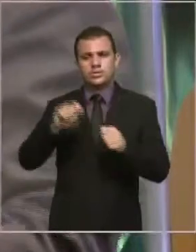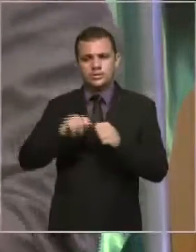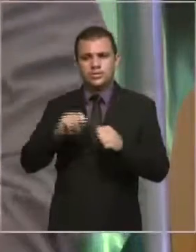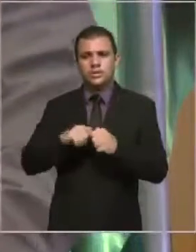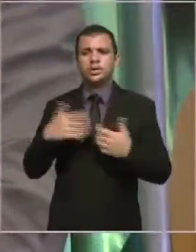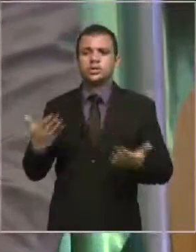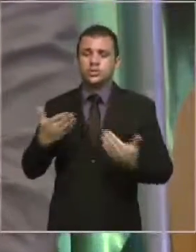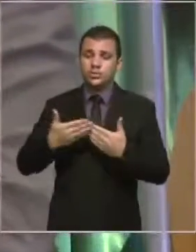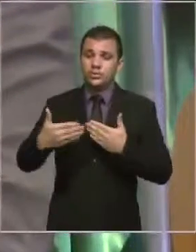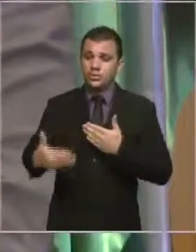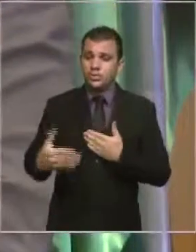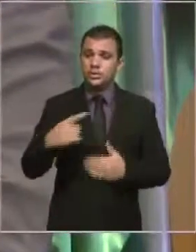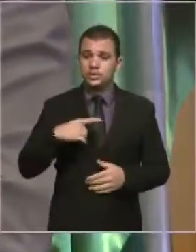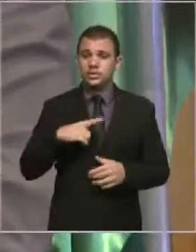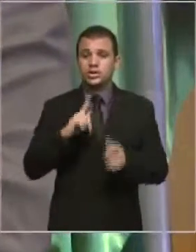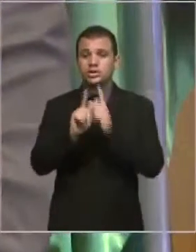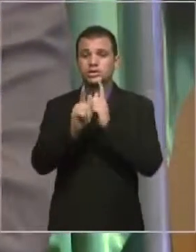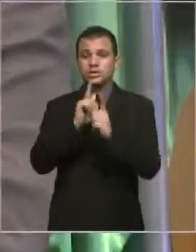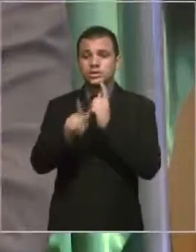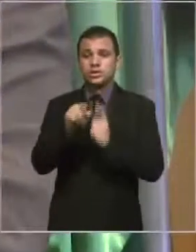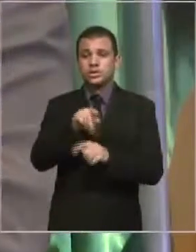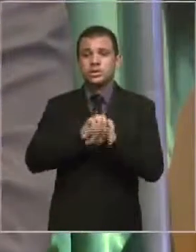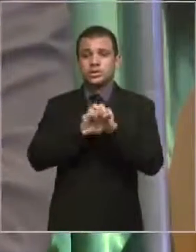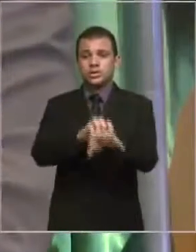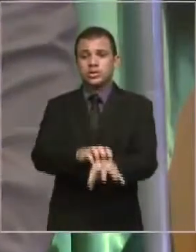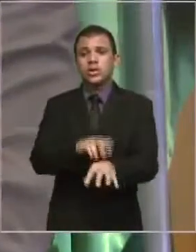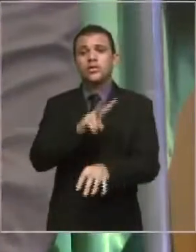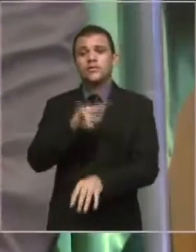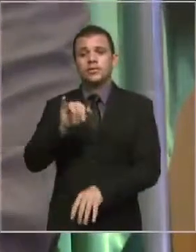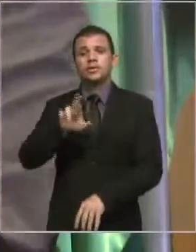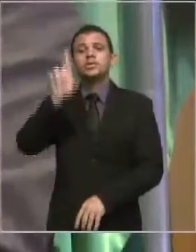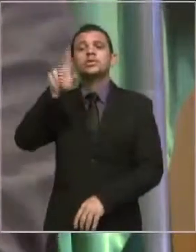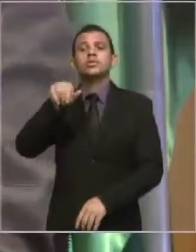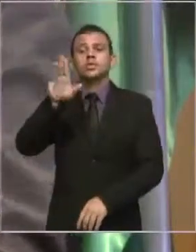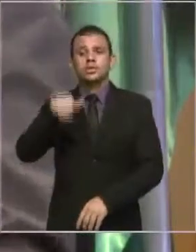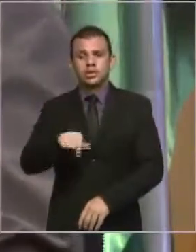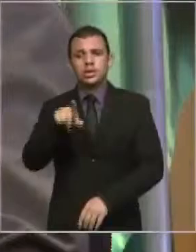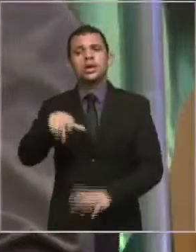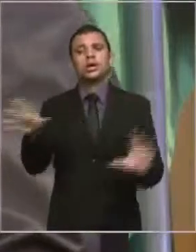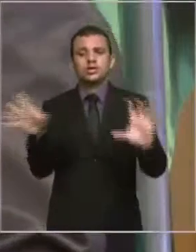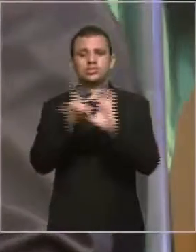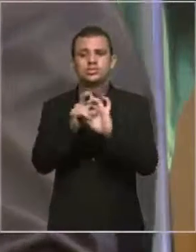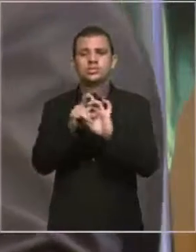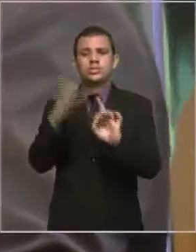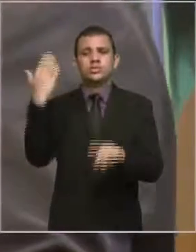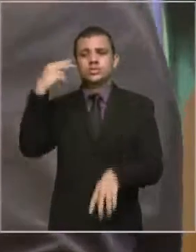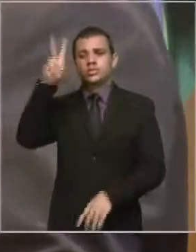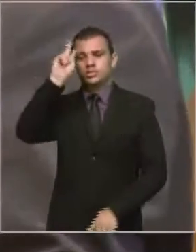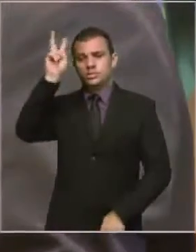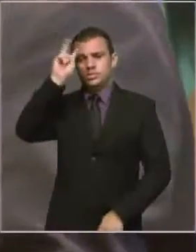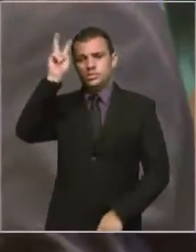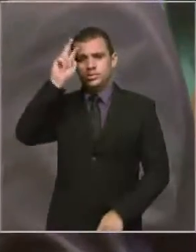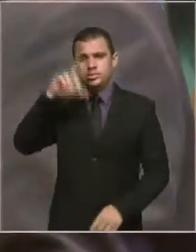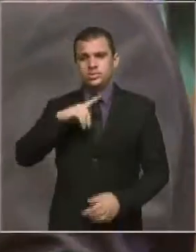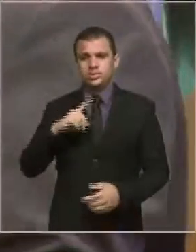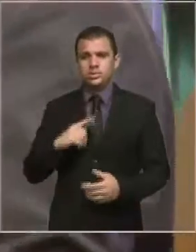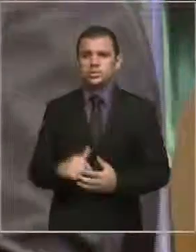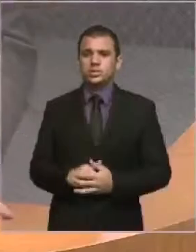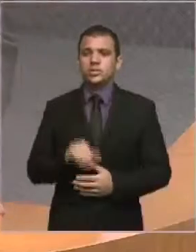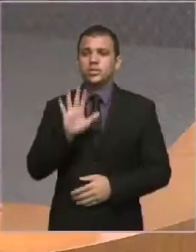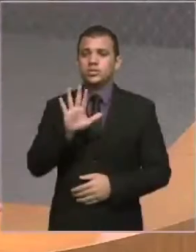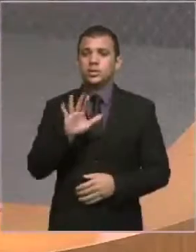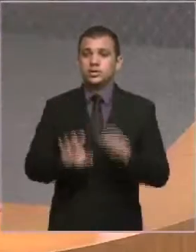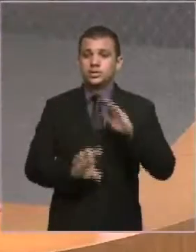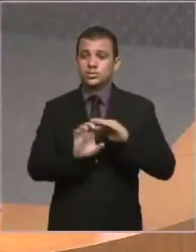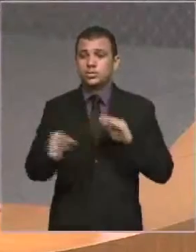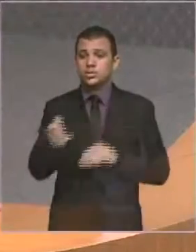será feita pelo consórcio que a NTT delegou na quinta-feira. Mas a nova empresa irá começar a rodar no município de Timon